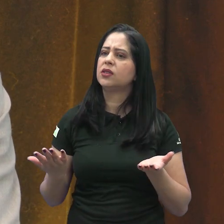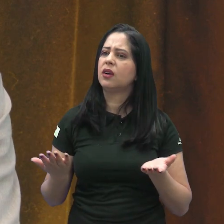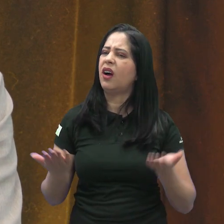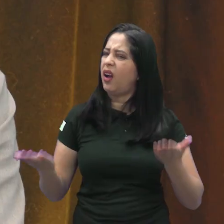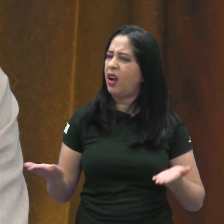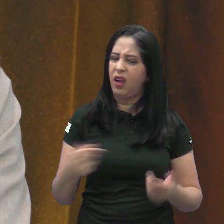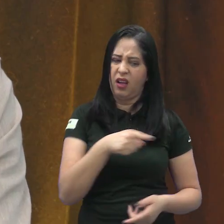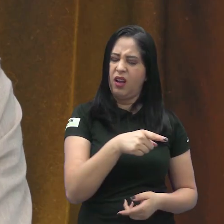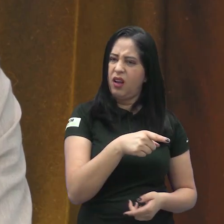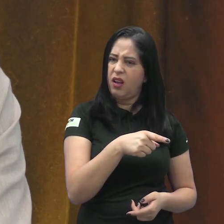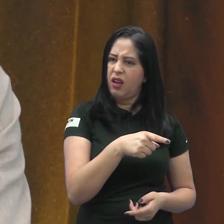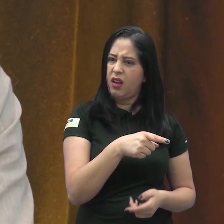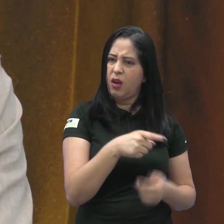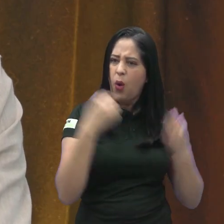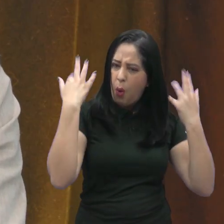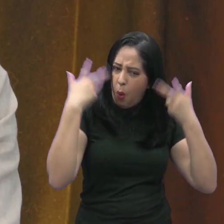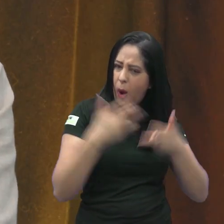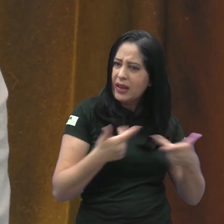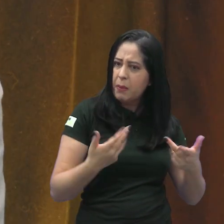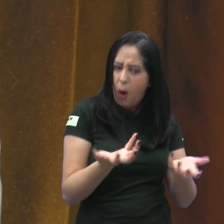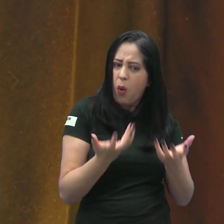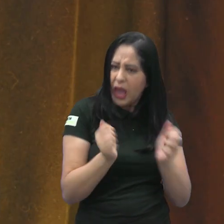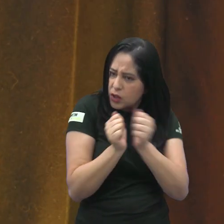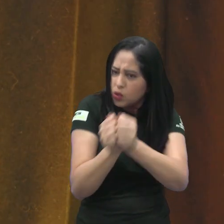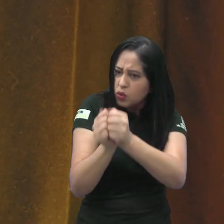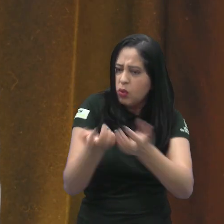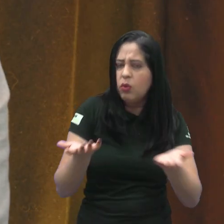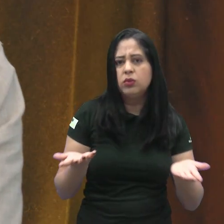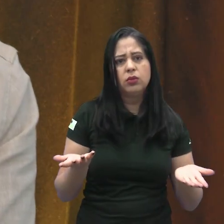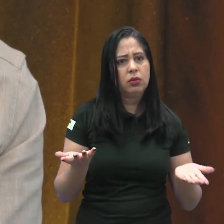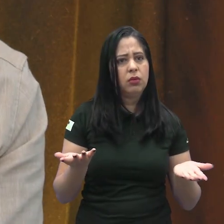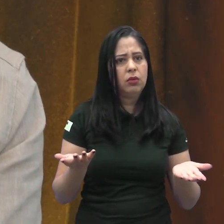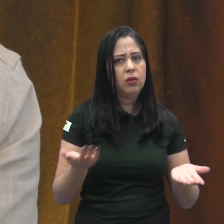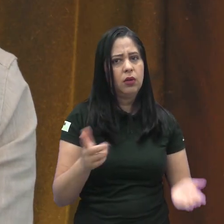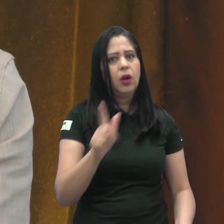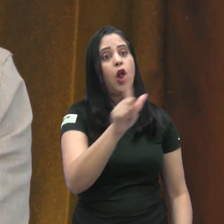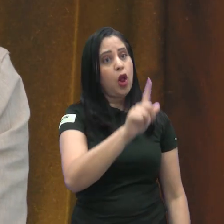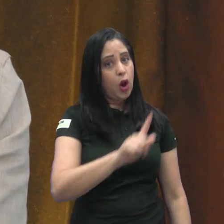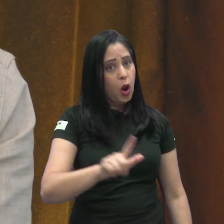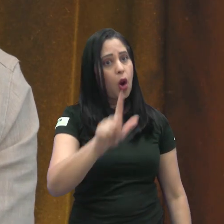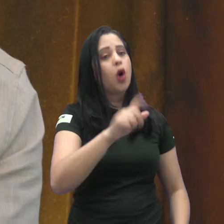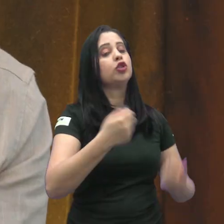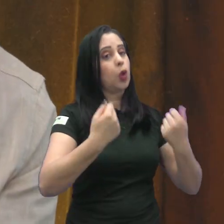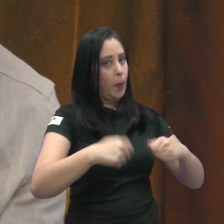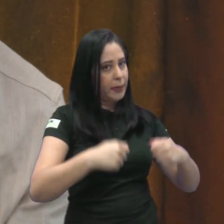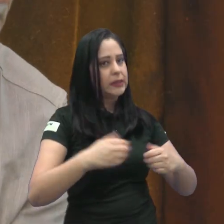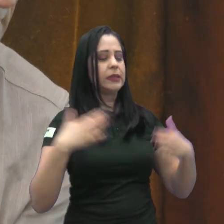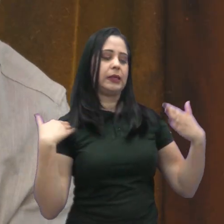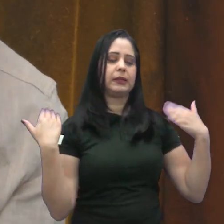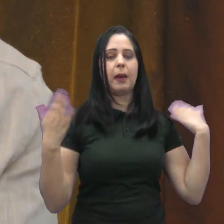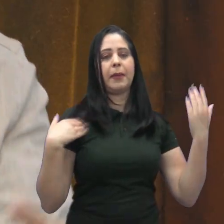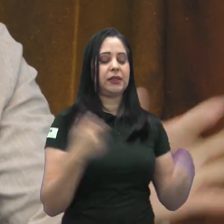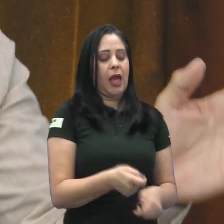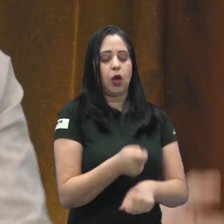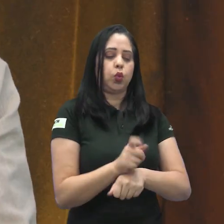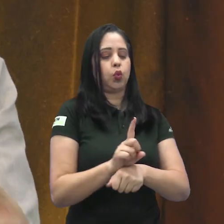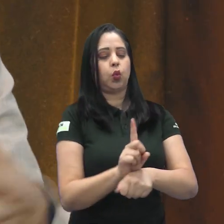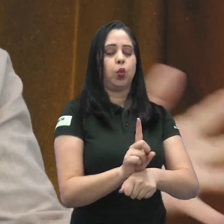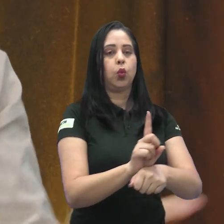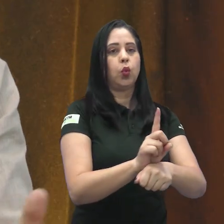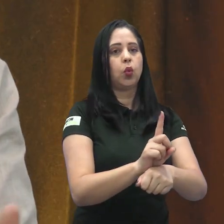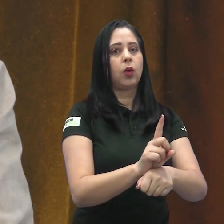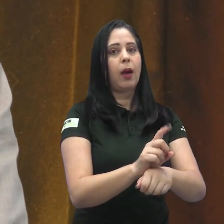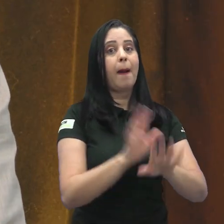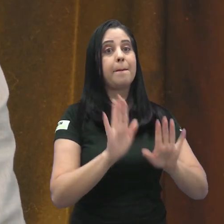pessoa. Sim. Peraí, o animal, primeiramente, ele quer estar perto do dono. Lógico que ele vai passear, precisa, ele não pode ficar confinado, e